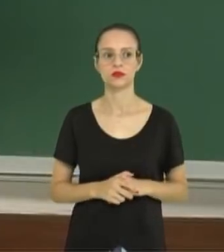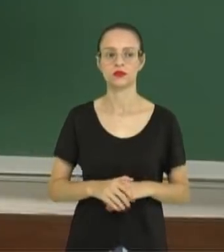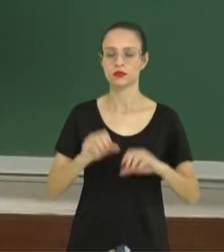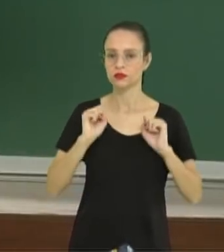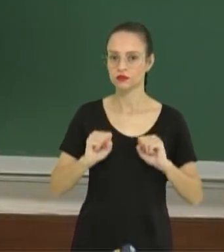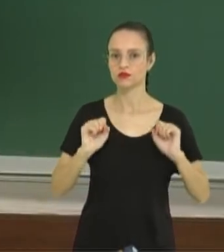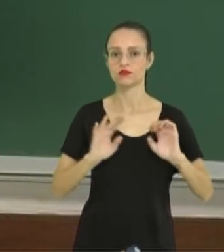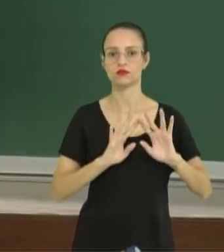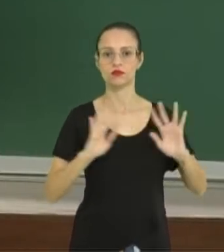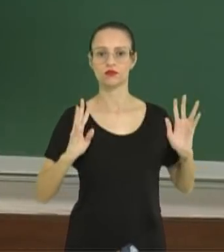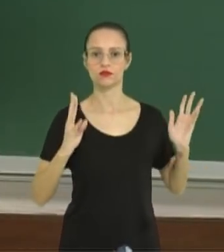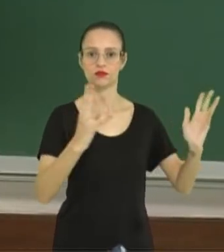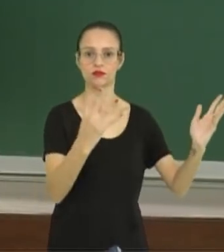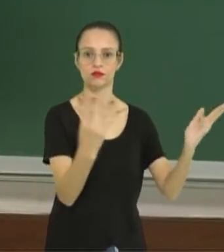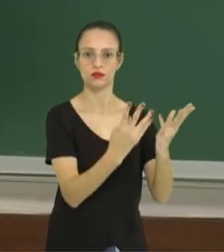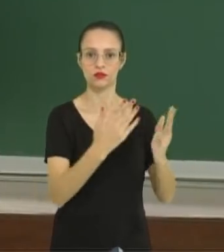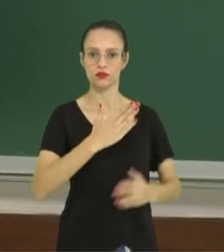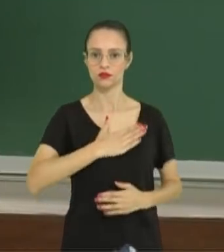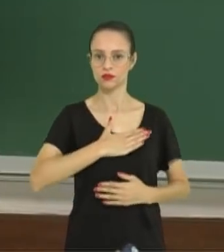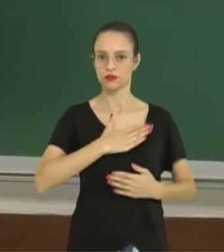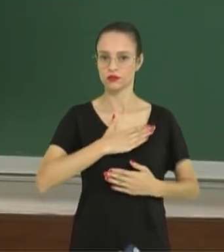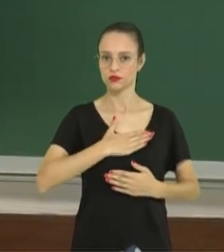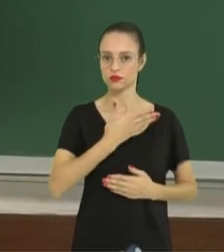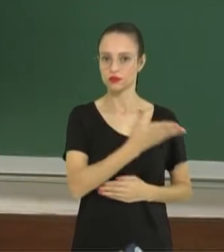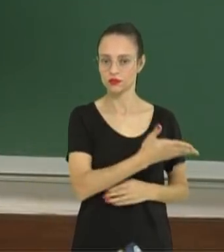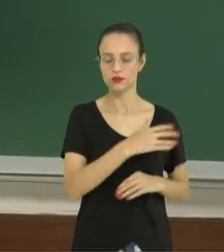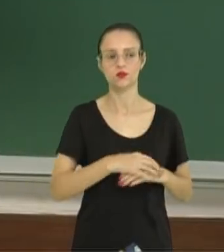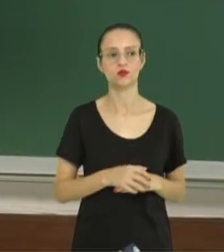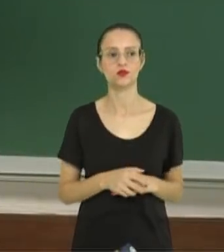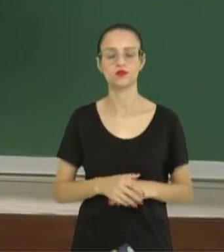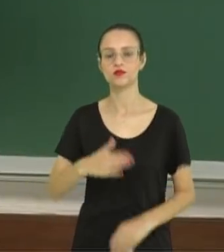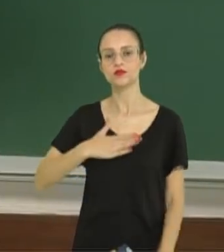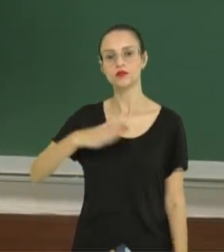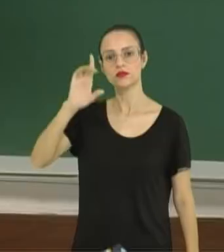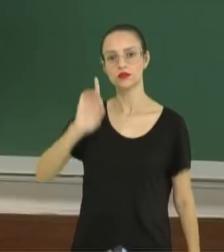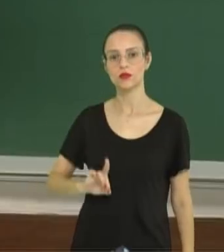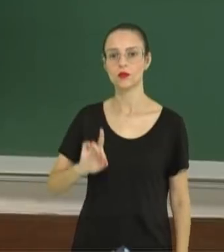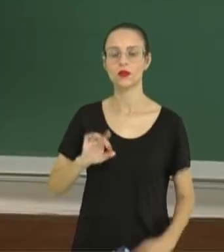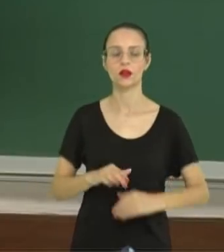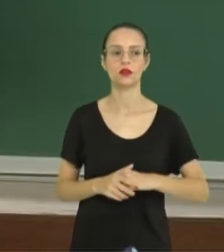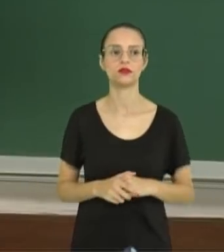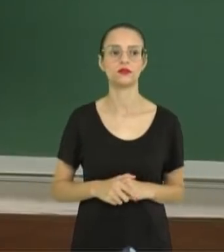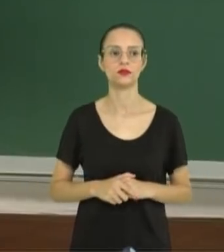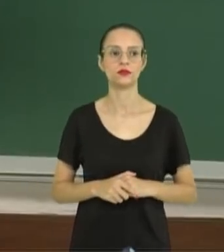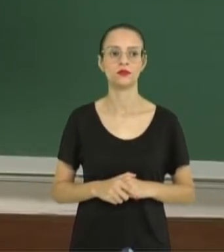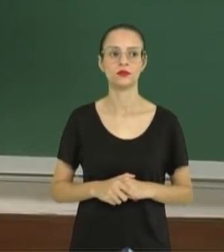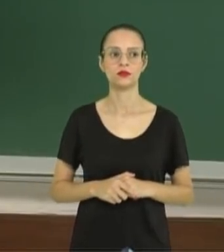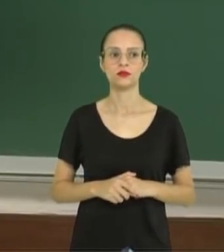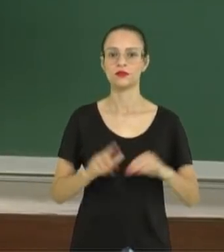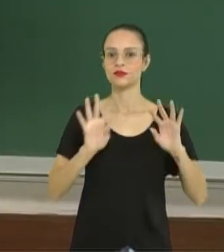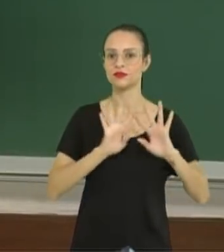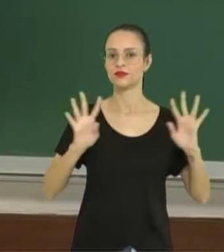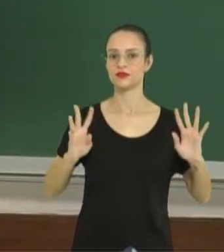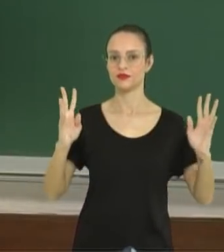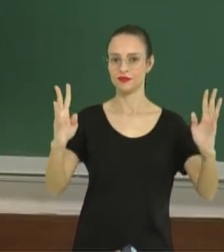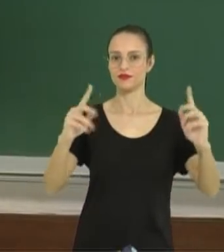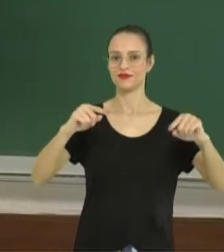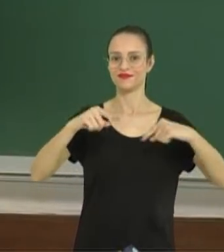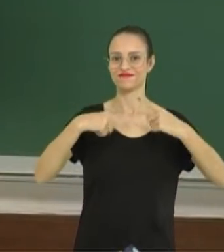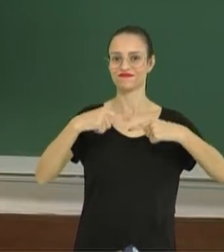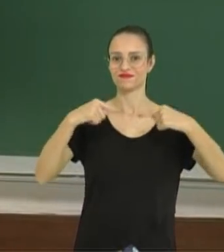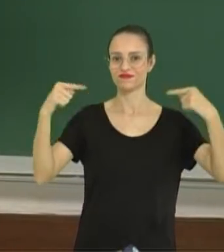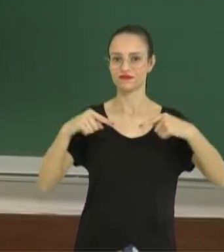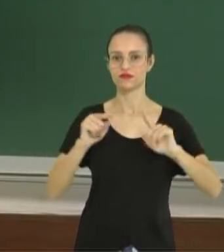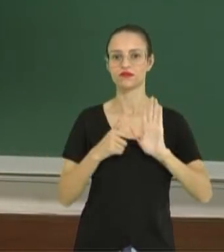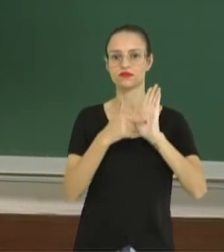não pode ser invadido, então a propriedade é minha, né? Eu tenho direito sobre ela. Aí tem uma cerca aqui, né, mostrando que nós